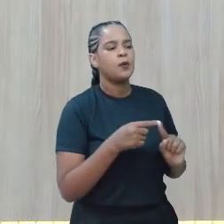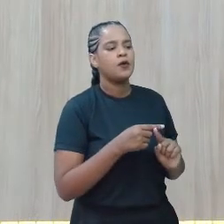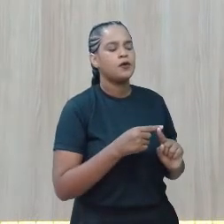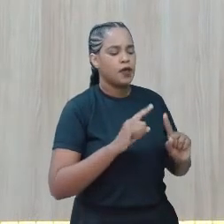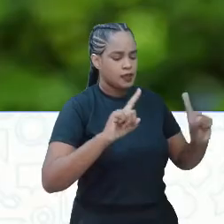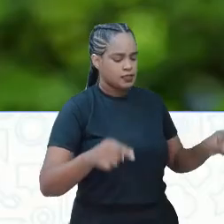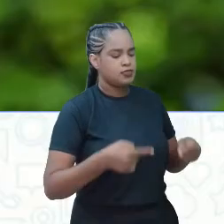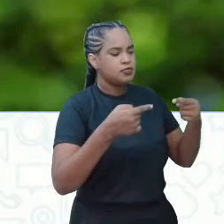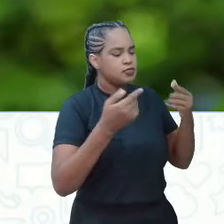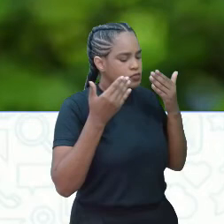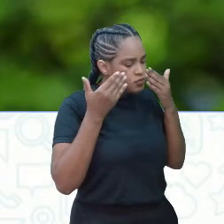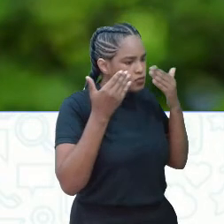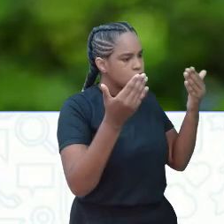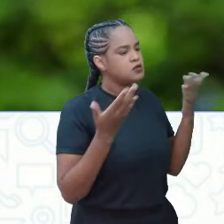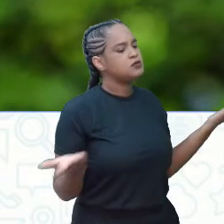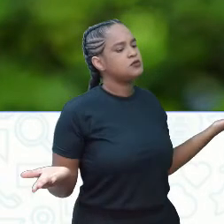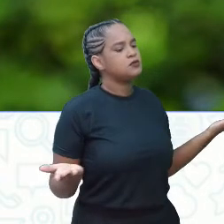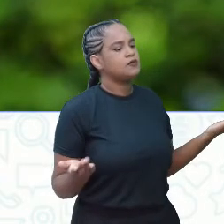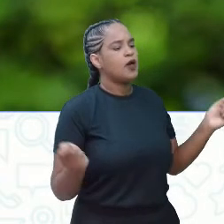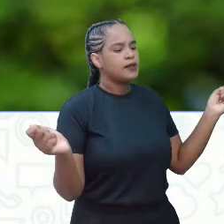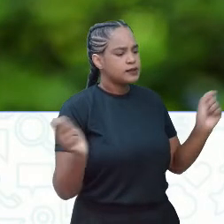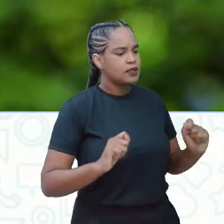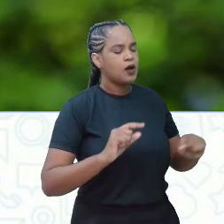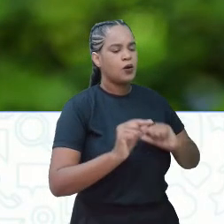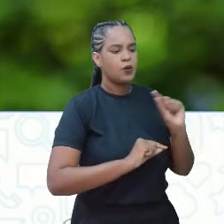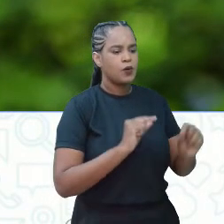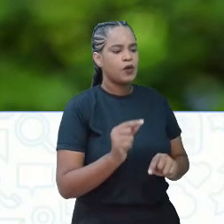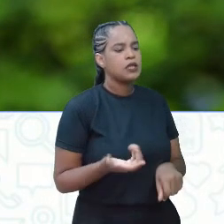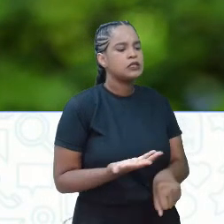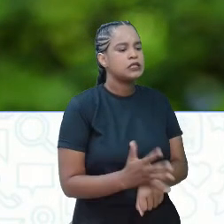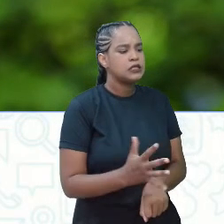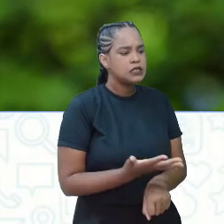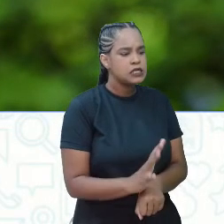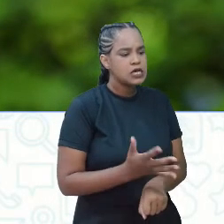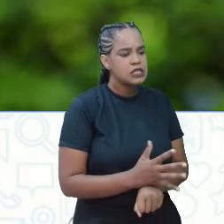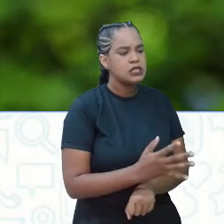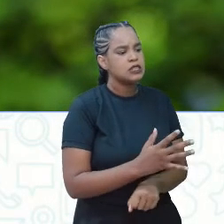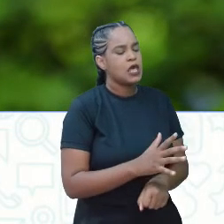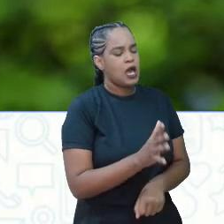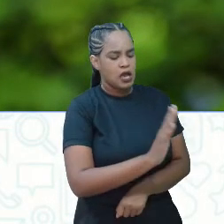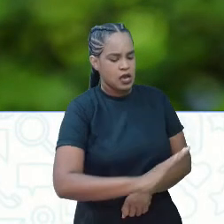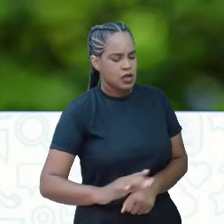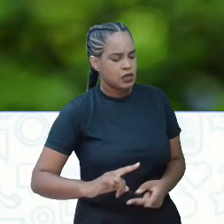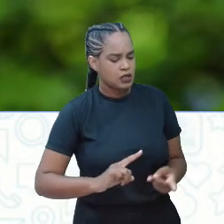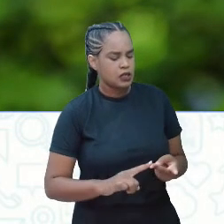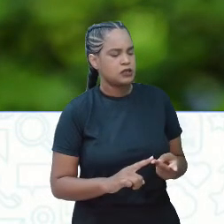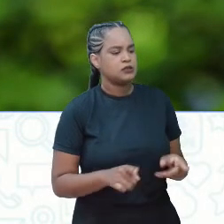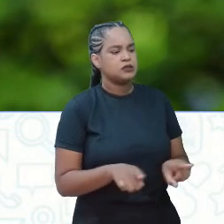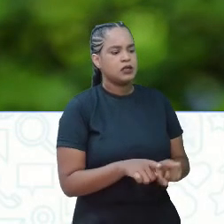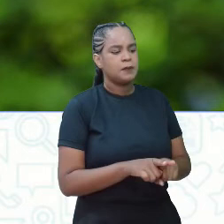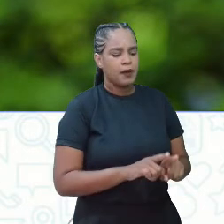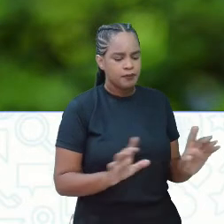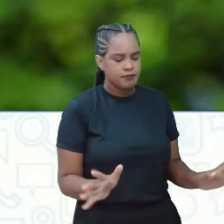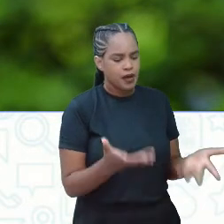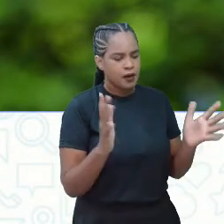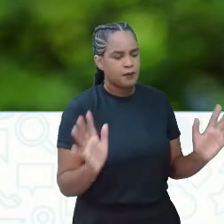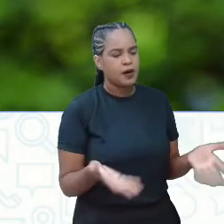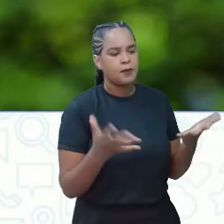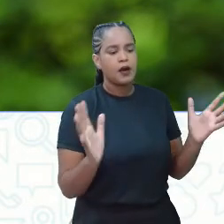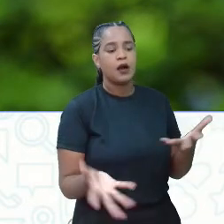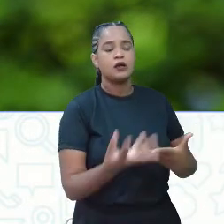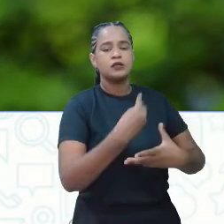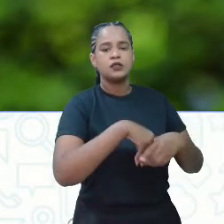esse desafio. Podemos treinar os cãezinhos e cuidar bem da criançada que vai trabalhar no